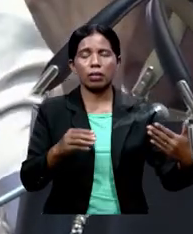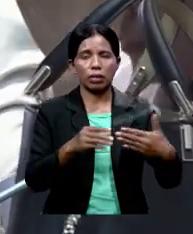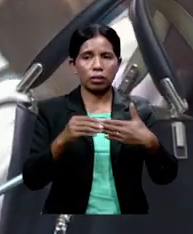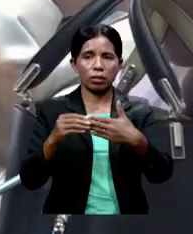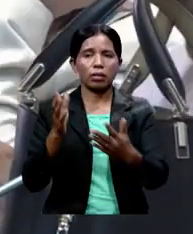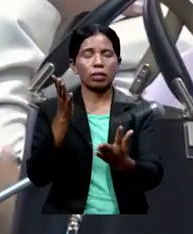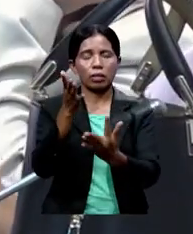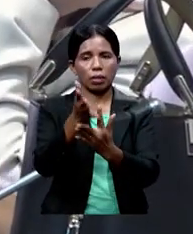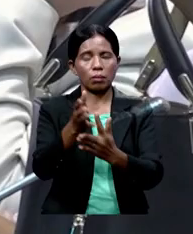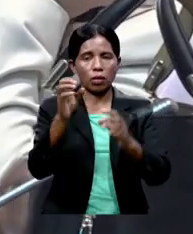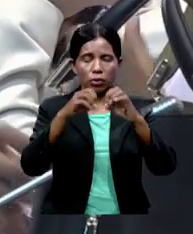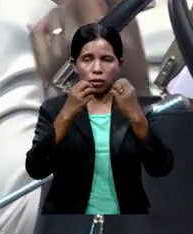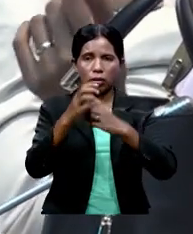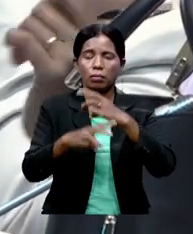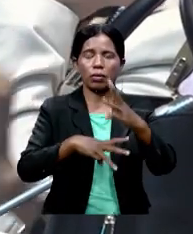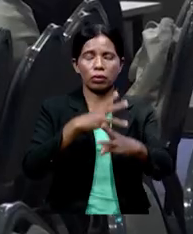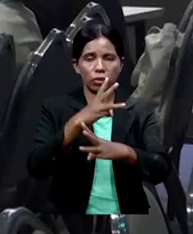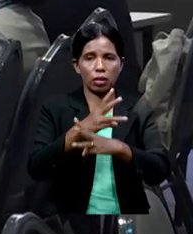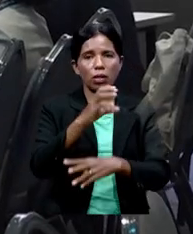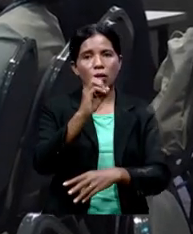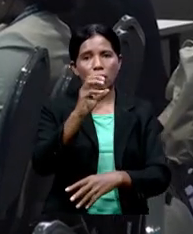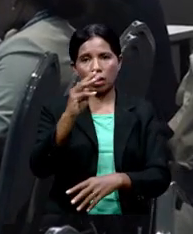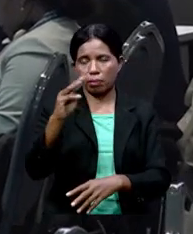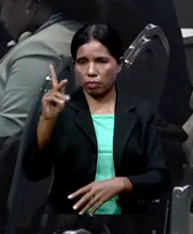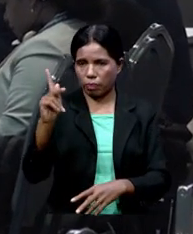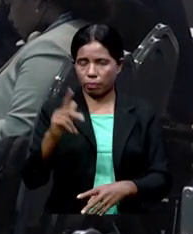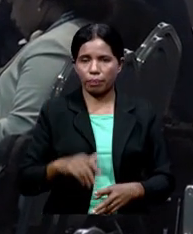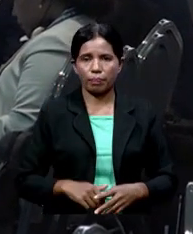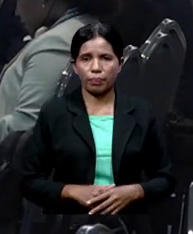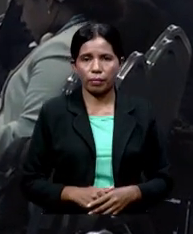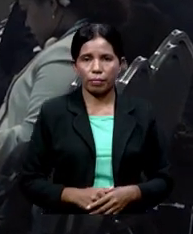badesão Organização Mundial Comércio. Equipa cobertura, GMN.